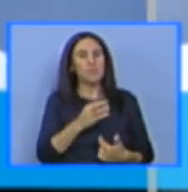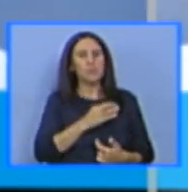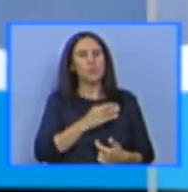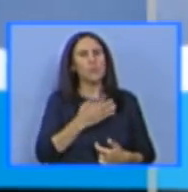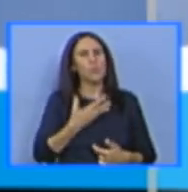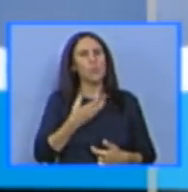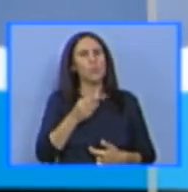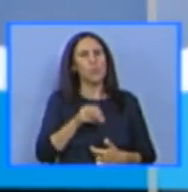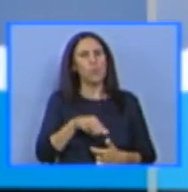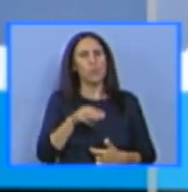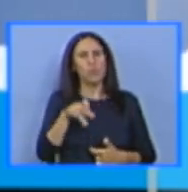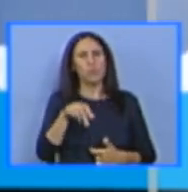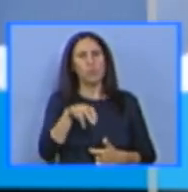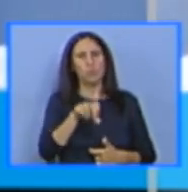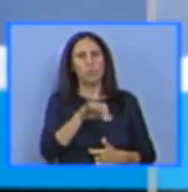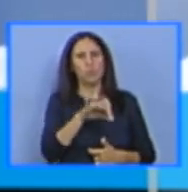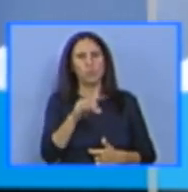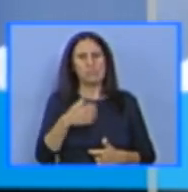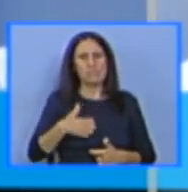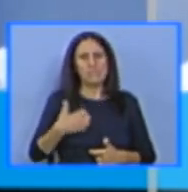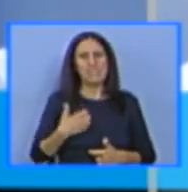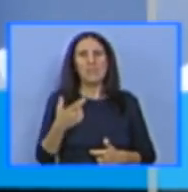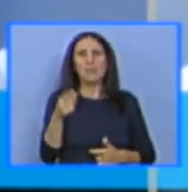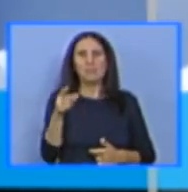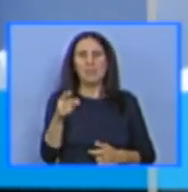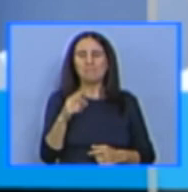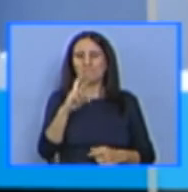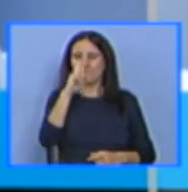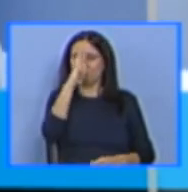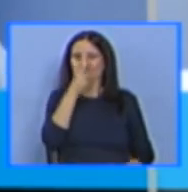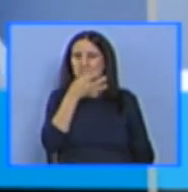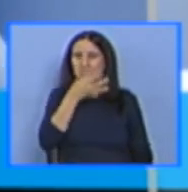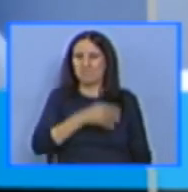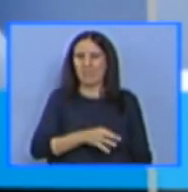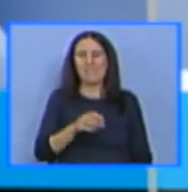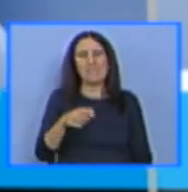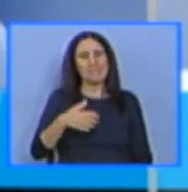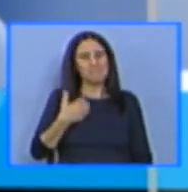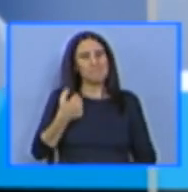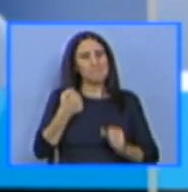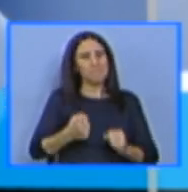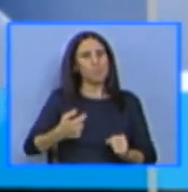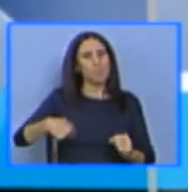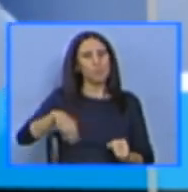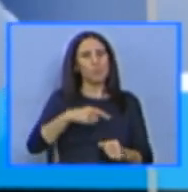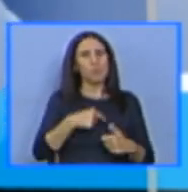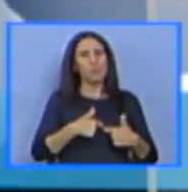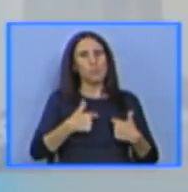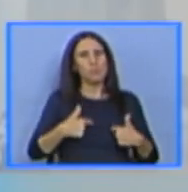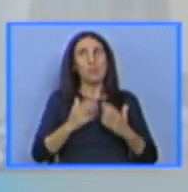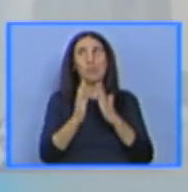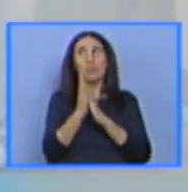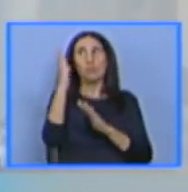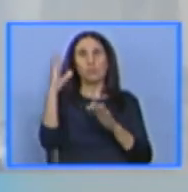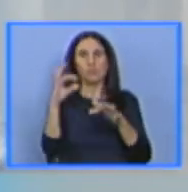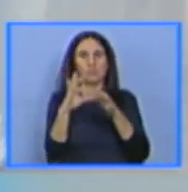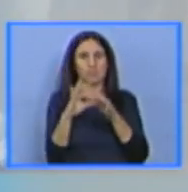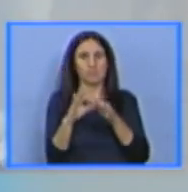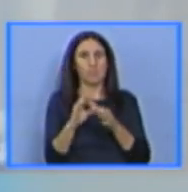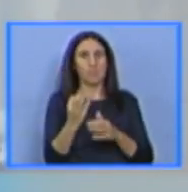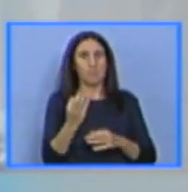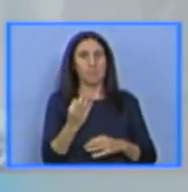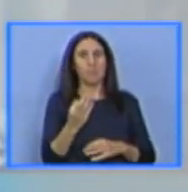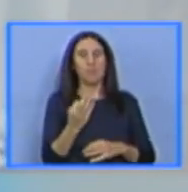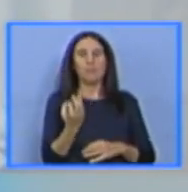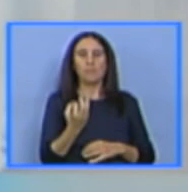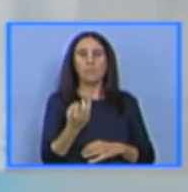António teimava, era perseverante, teimava em nos pôr a todos no coração de Deus. E mesmo